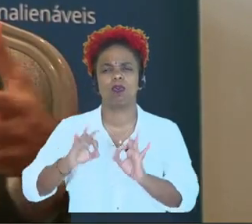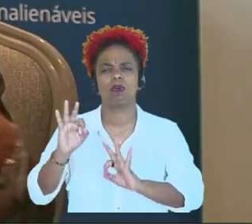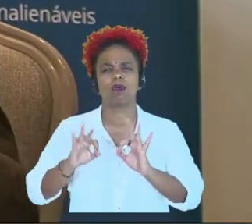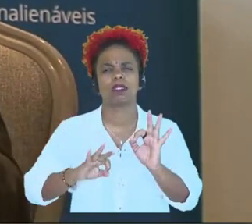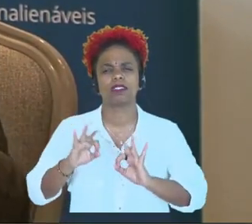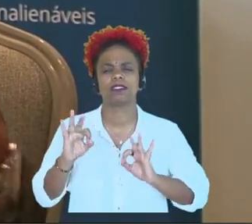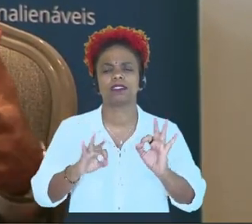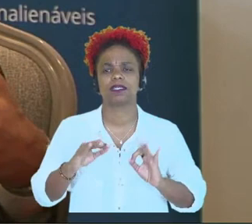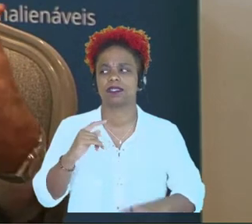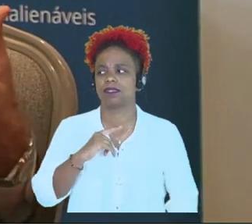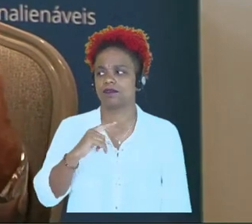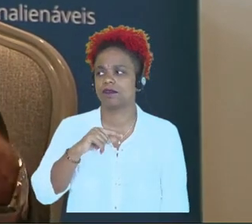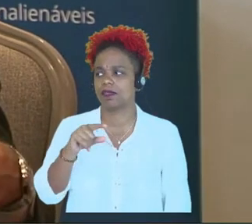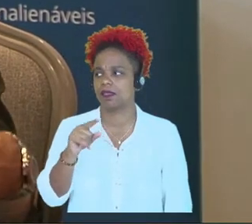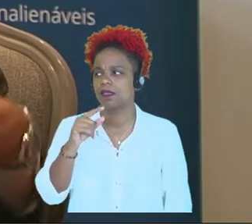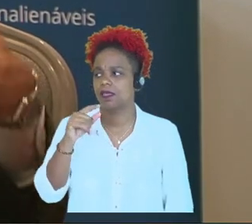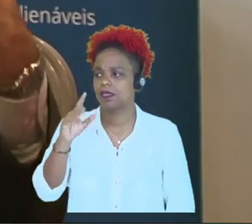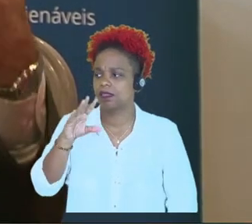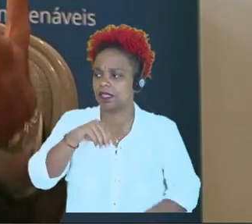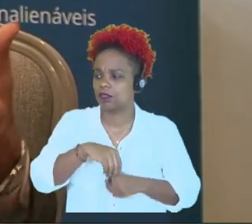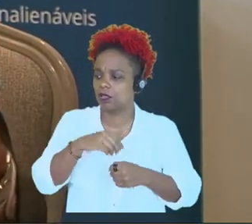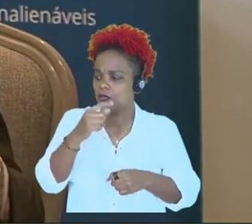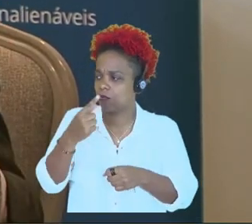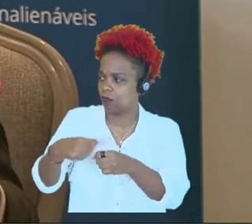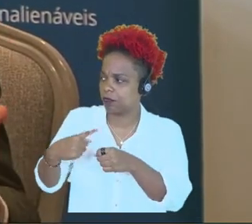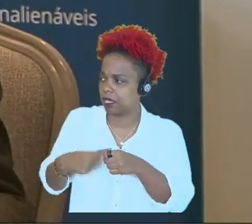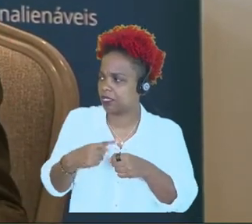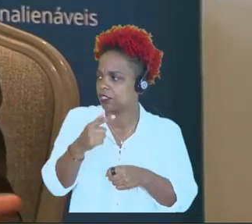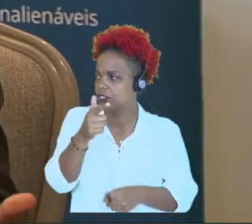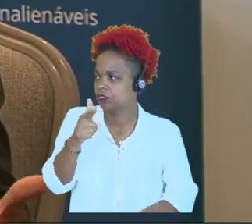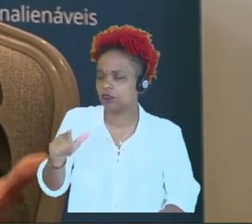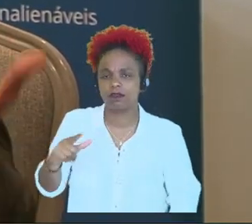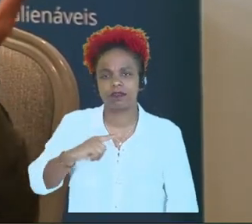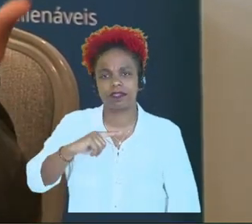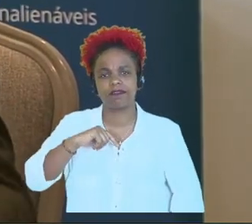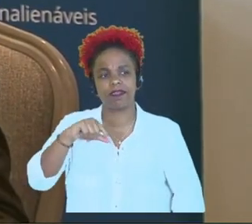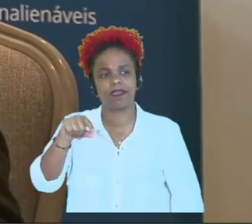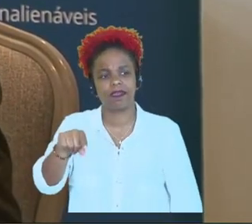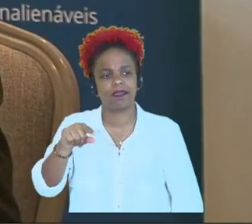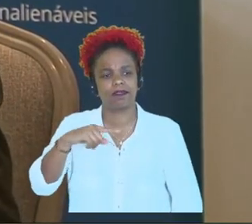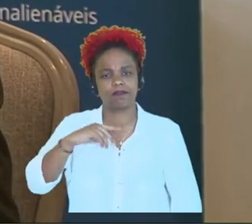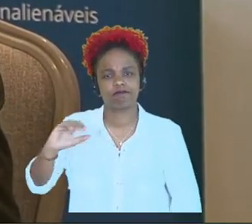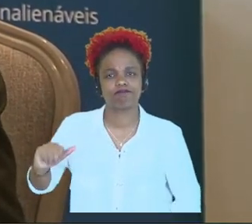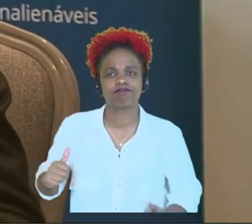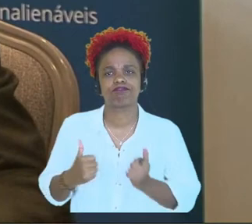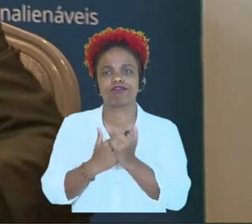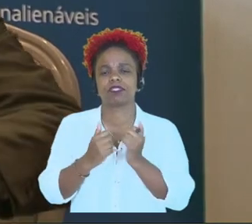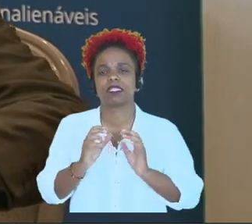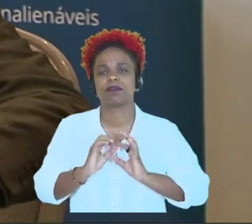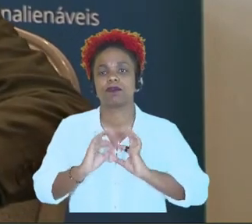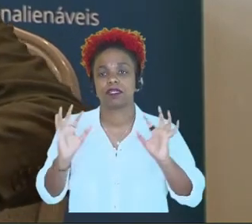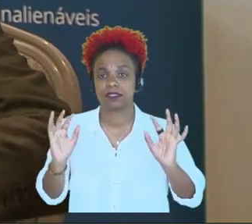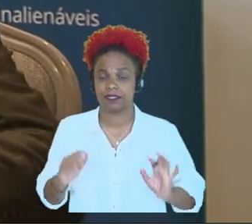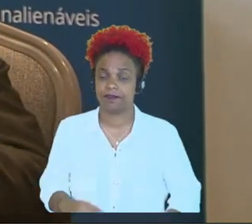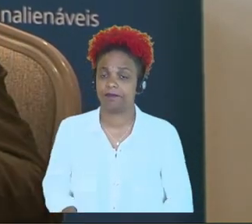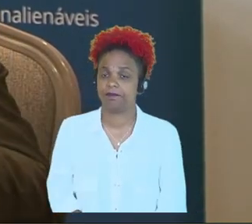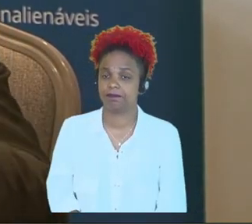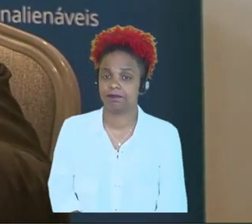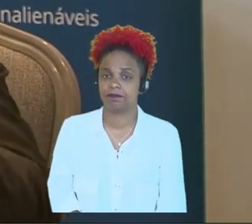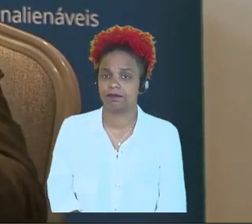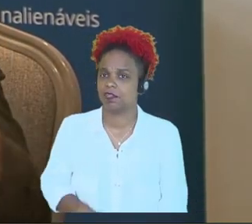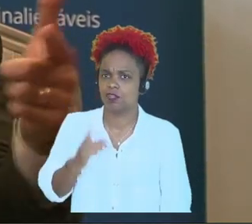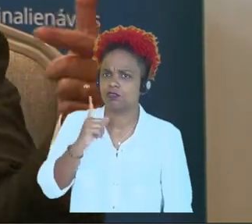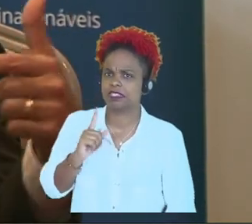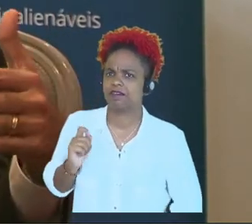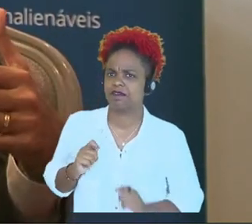em, do ponto de vista comunitário, de novo se reorganizar, é uma grande tarefa de sustentação para a democracia. Ana, não sei o que